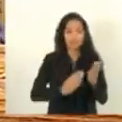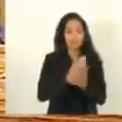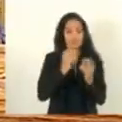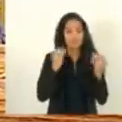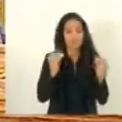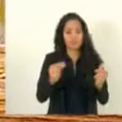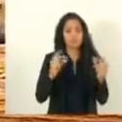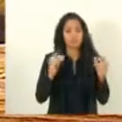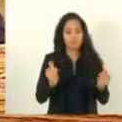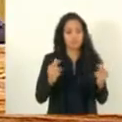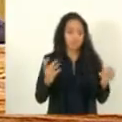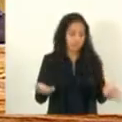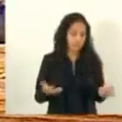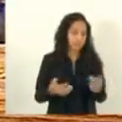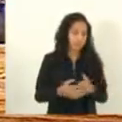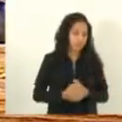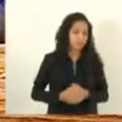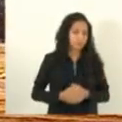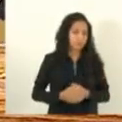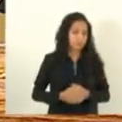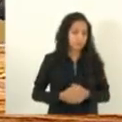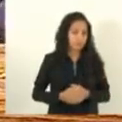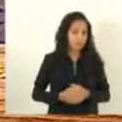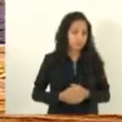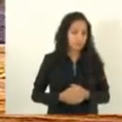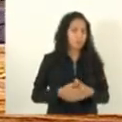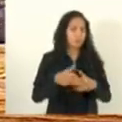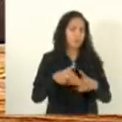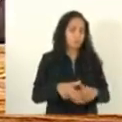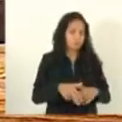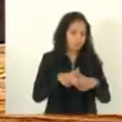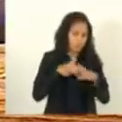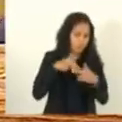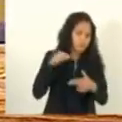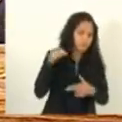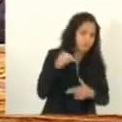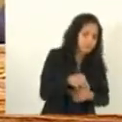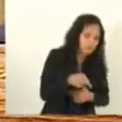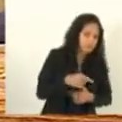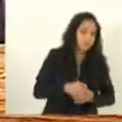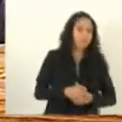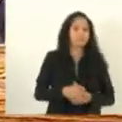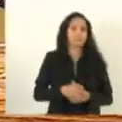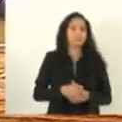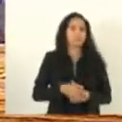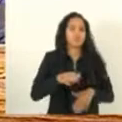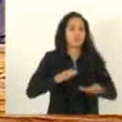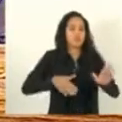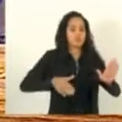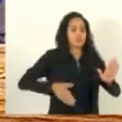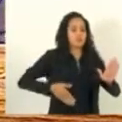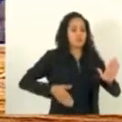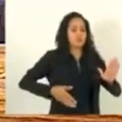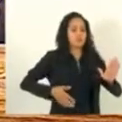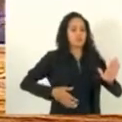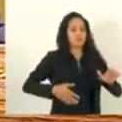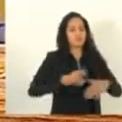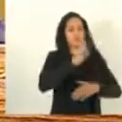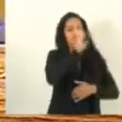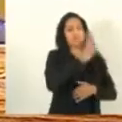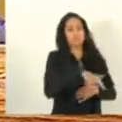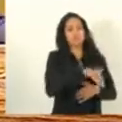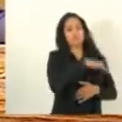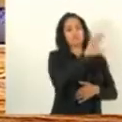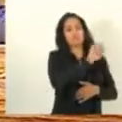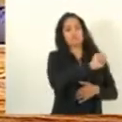Esse projeto, inclusive, por conta dessas nuances, dessas questões que muitas vezes o bandido tem mais razão do que o